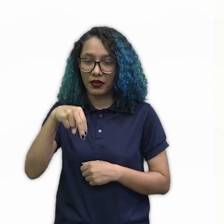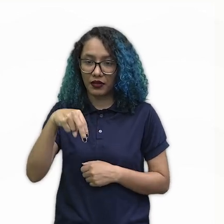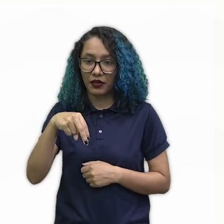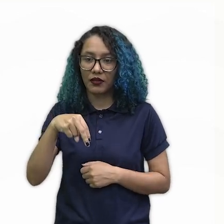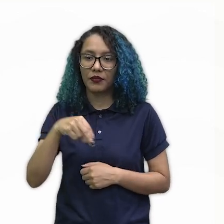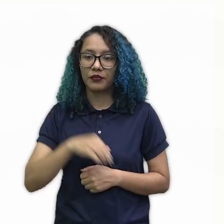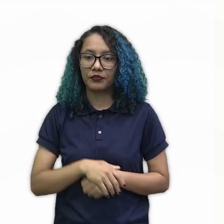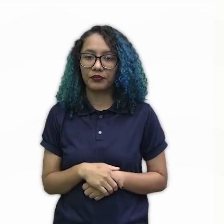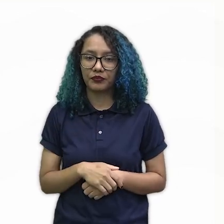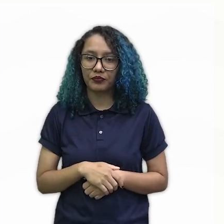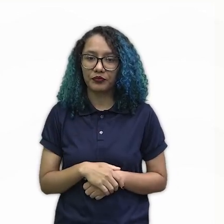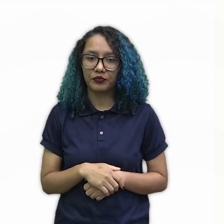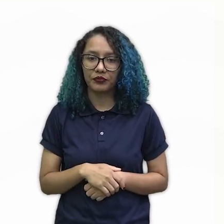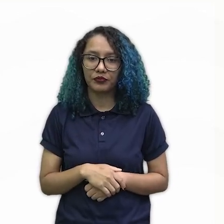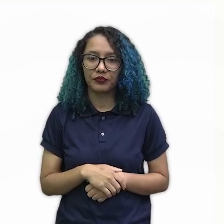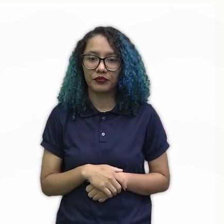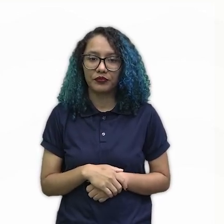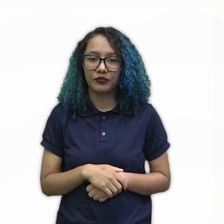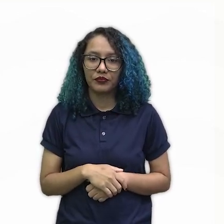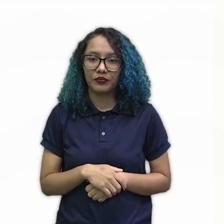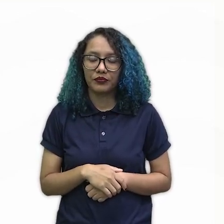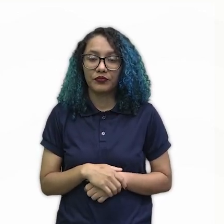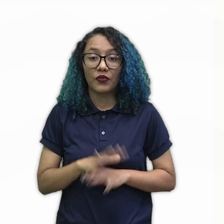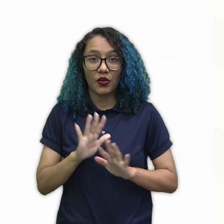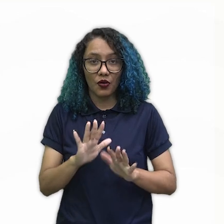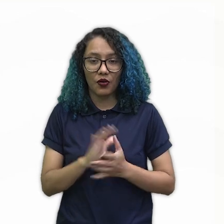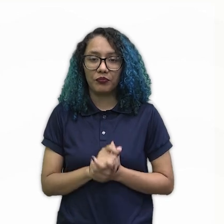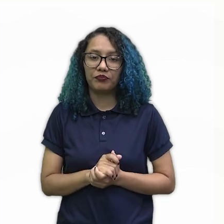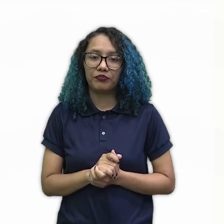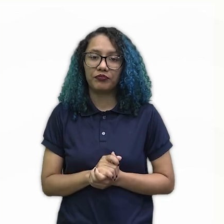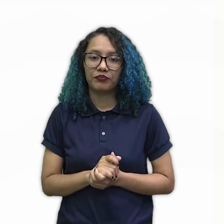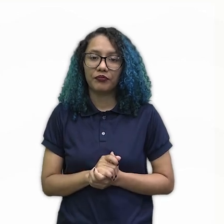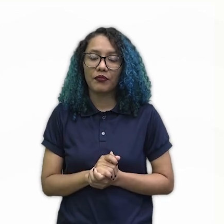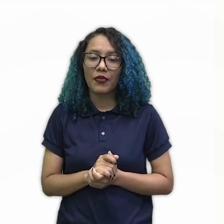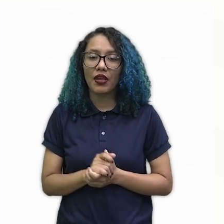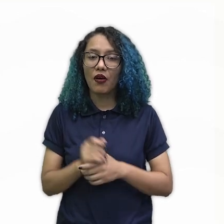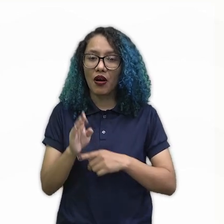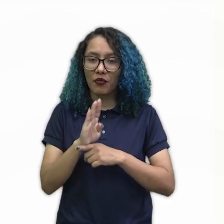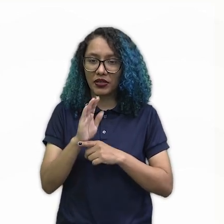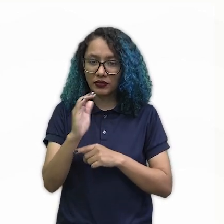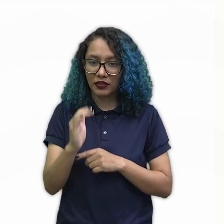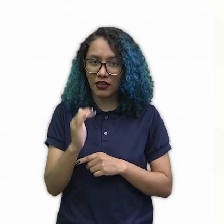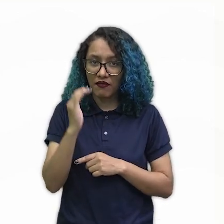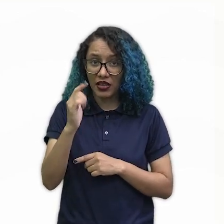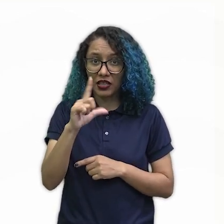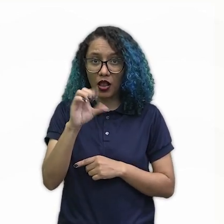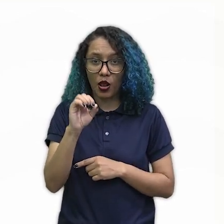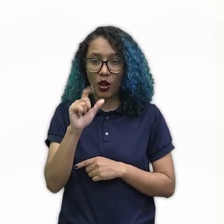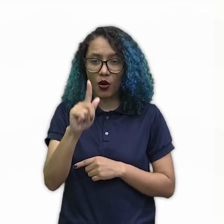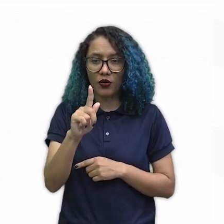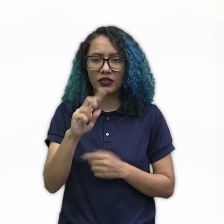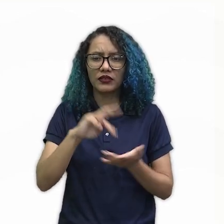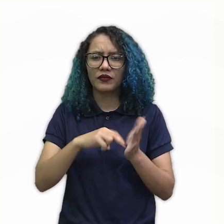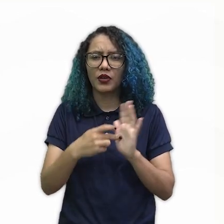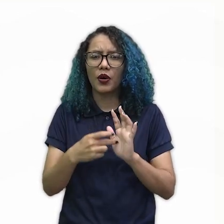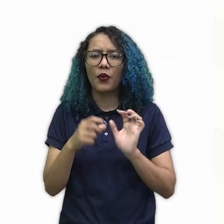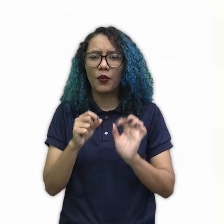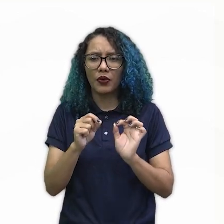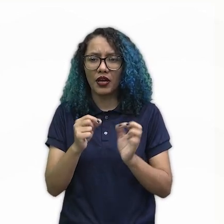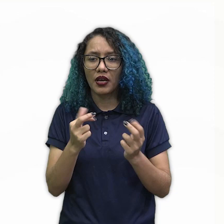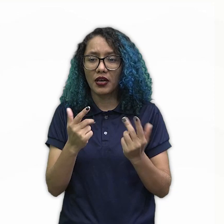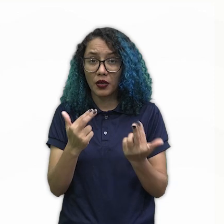a n. Aí nós temos a tradução para você. A base elevada ao logaritmo é igual